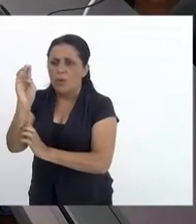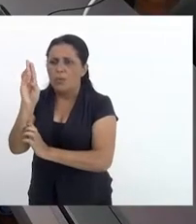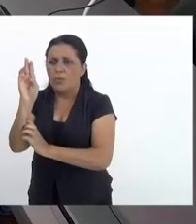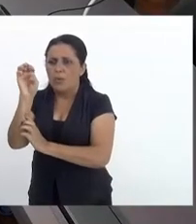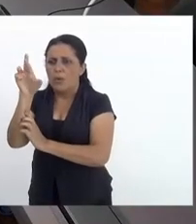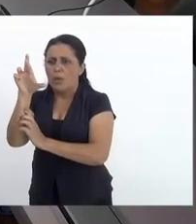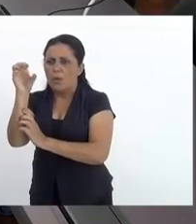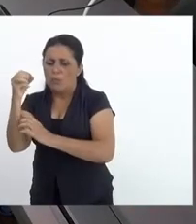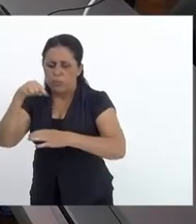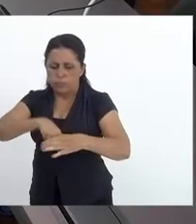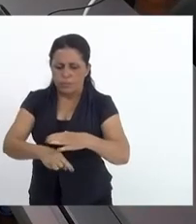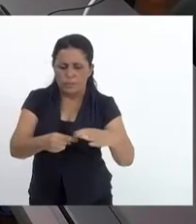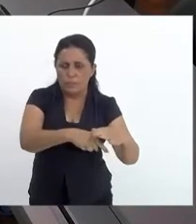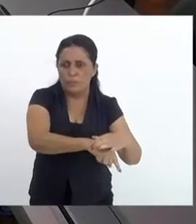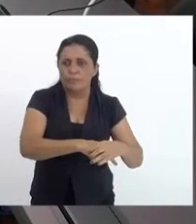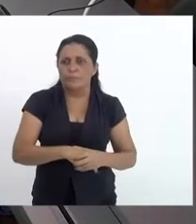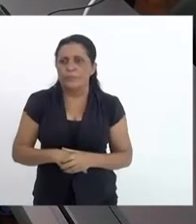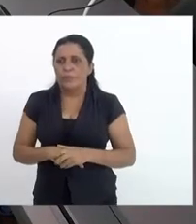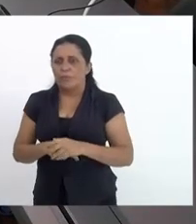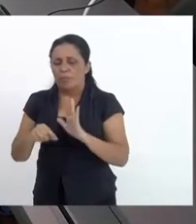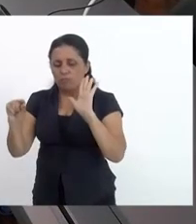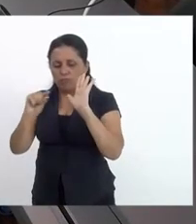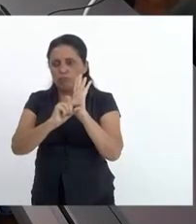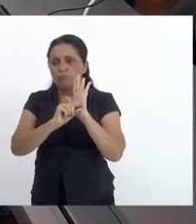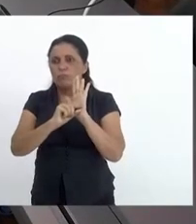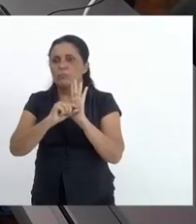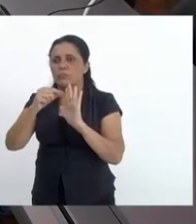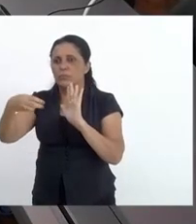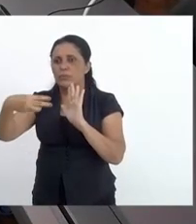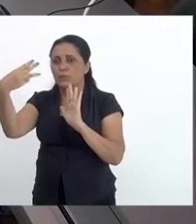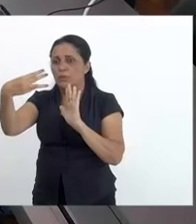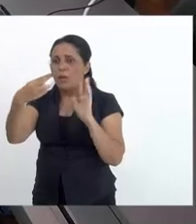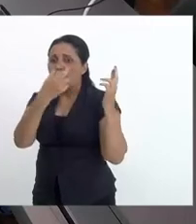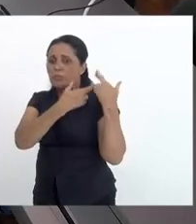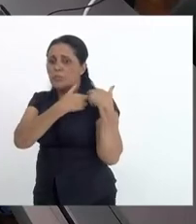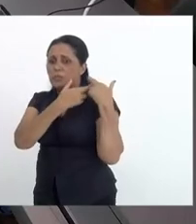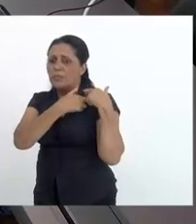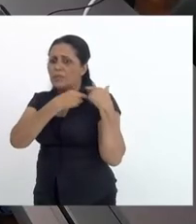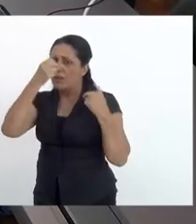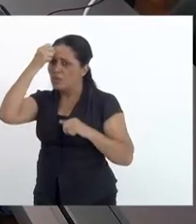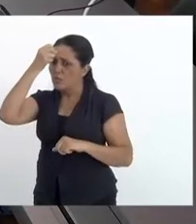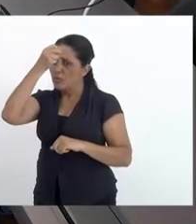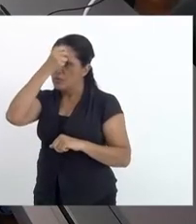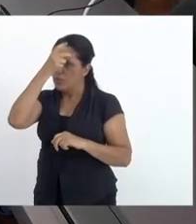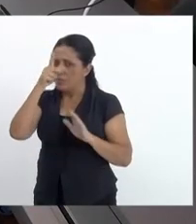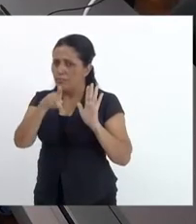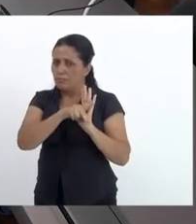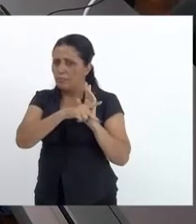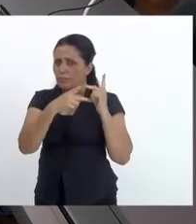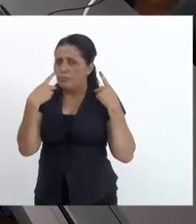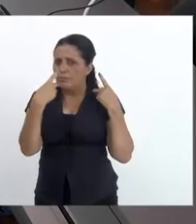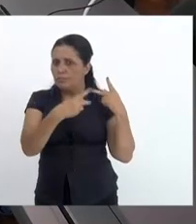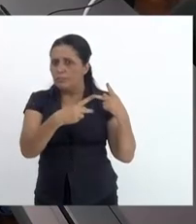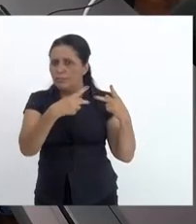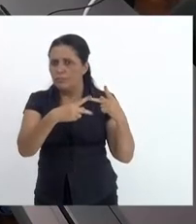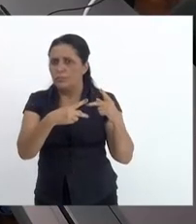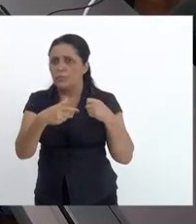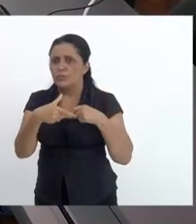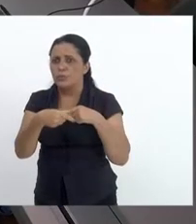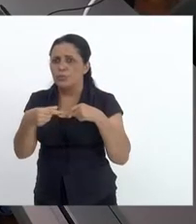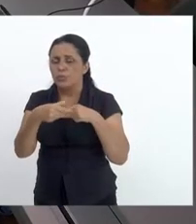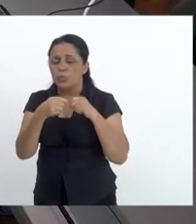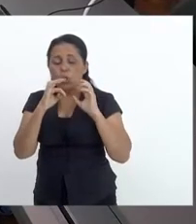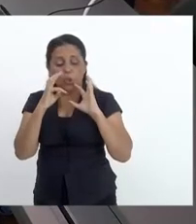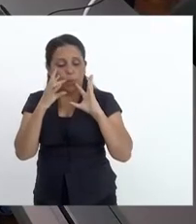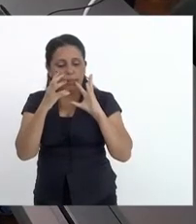sentido. Tanto ele diz no parágrafo 3º, é responsabilidade dos municípios. Ele ainda fala no parágrafo 3º do artigo 2. Esse é responsabilidade total